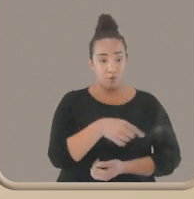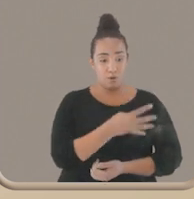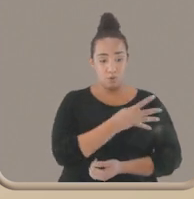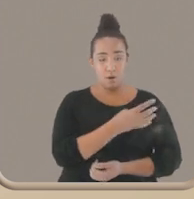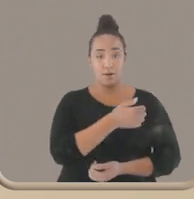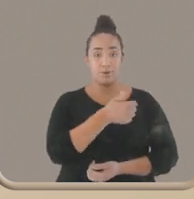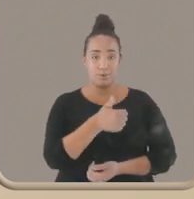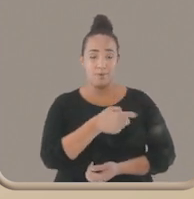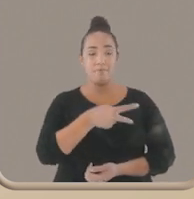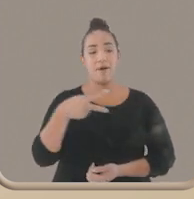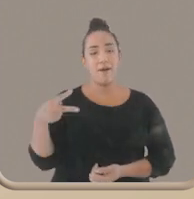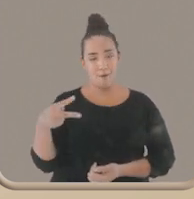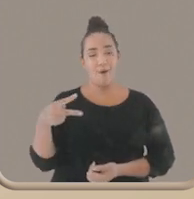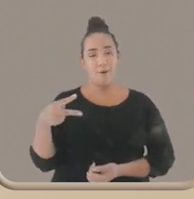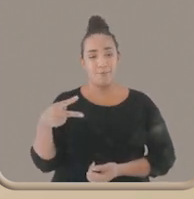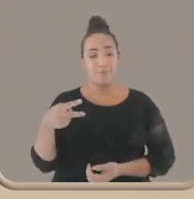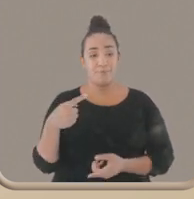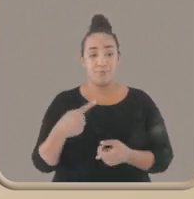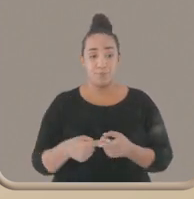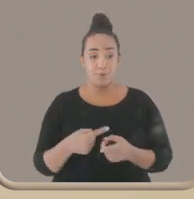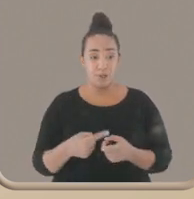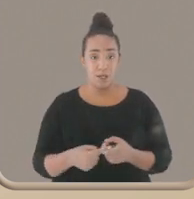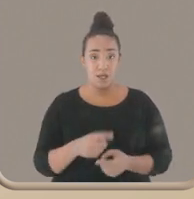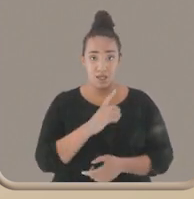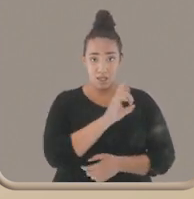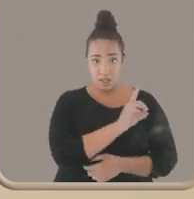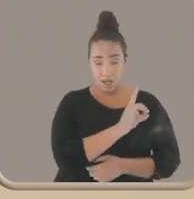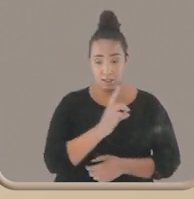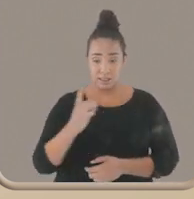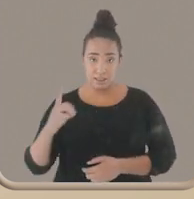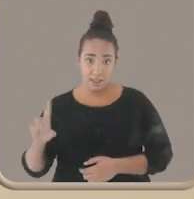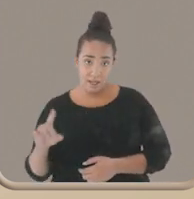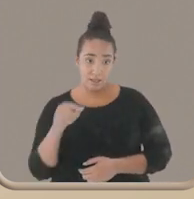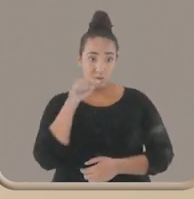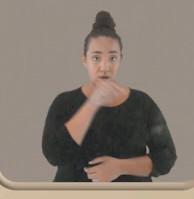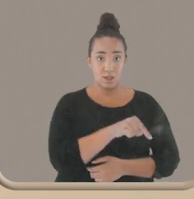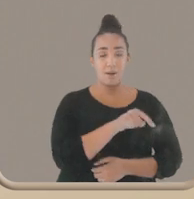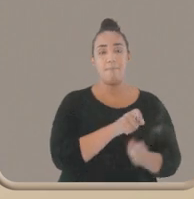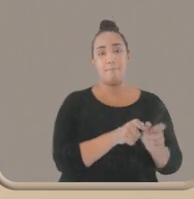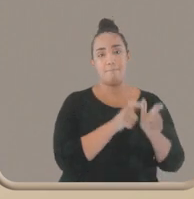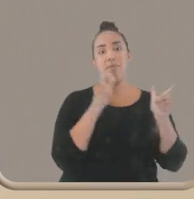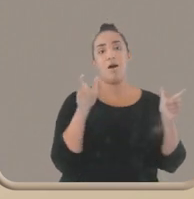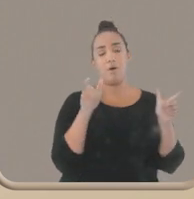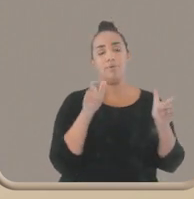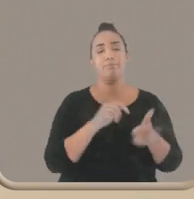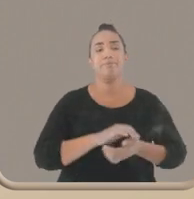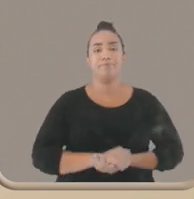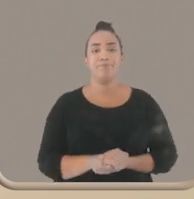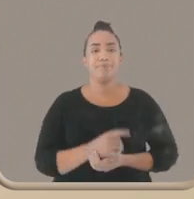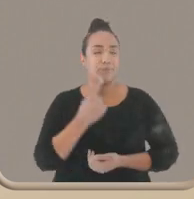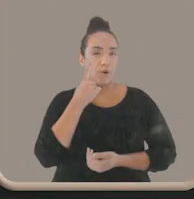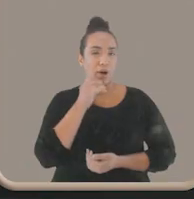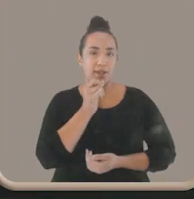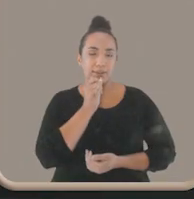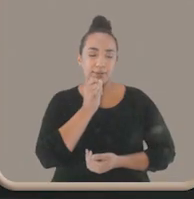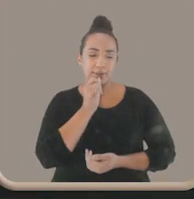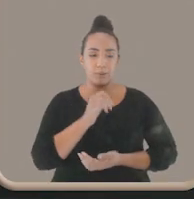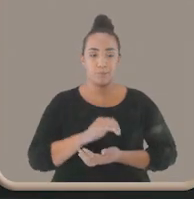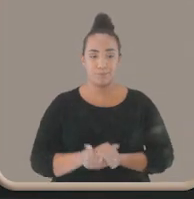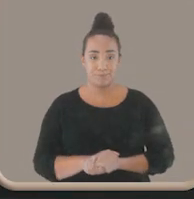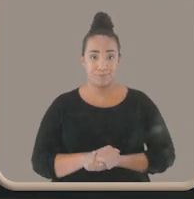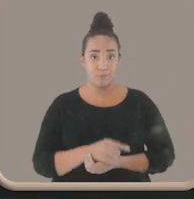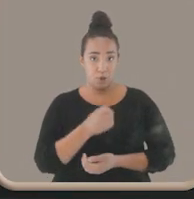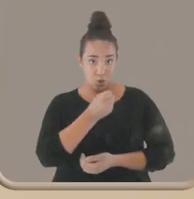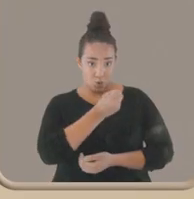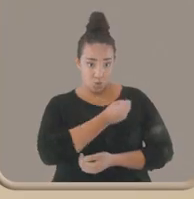Muito bem, o número 1,41, pois nele a quantidade de décimos é maior. Vamos ver